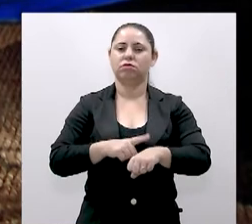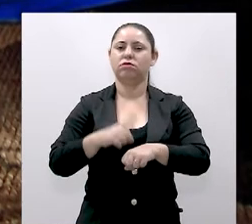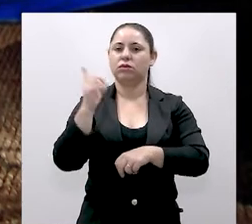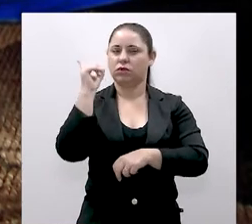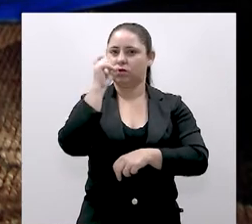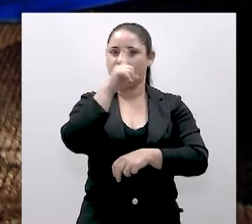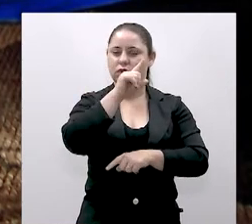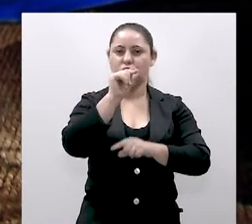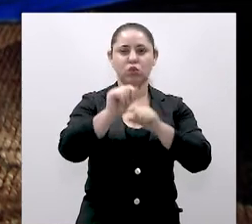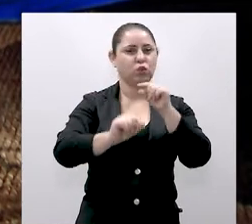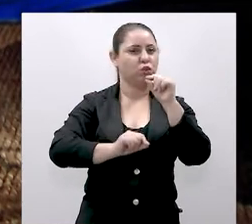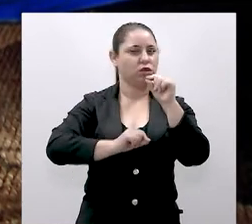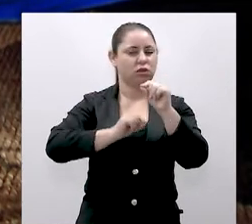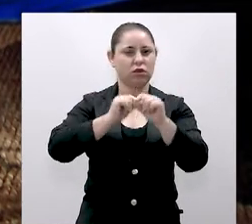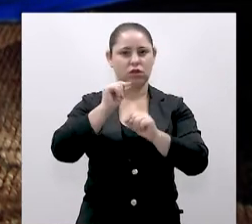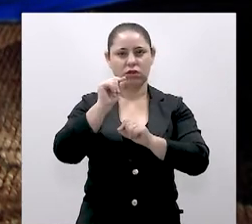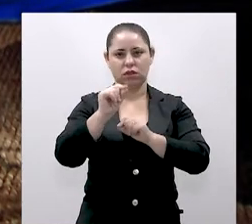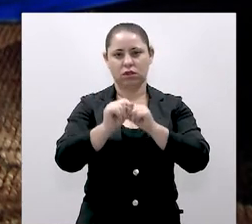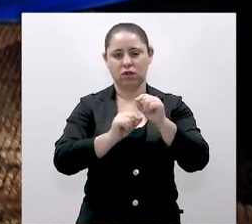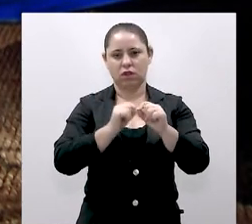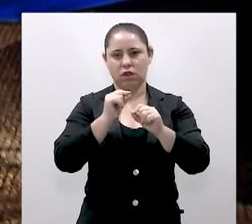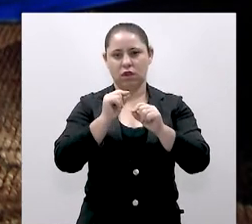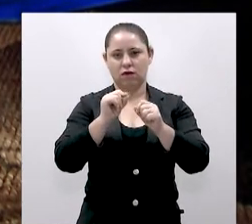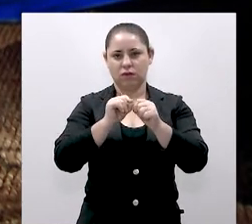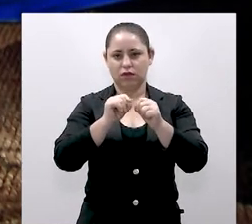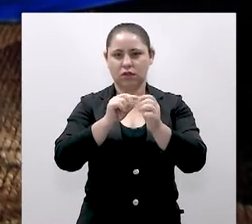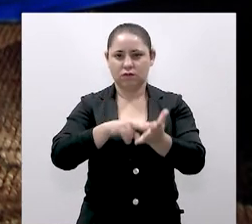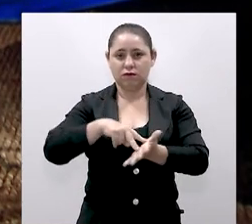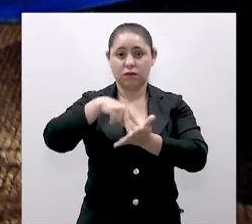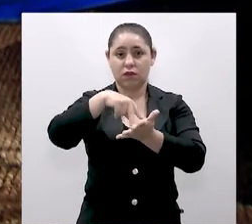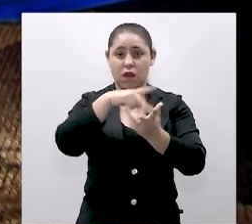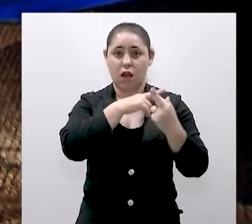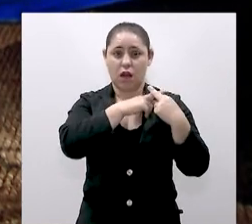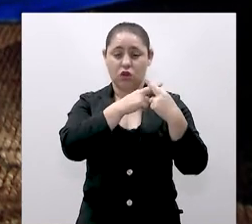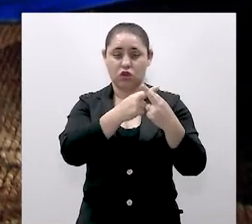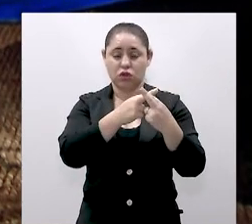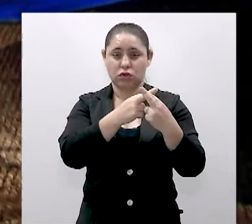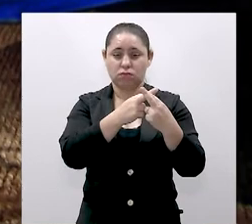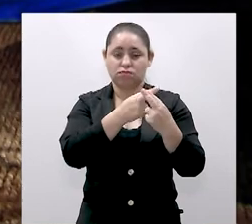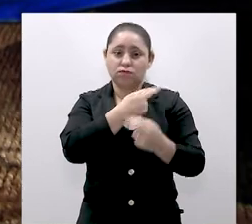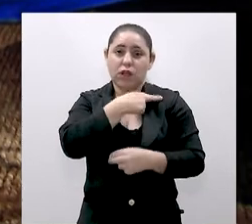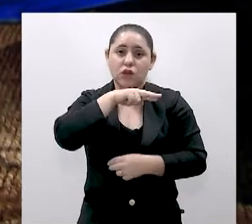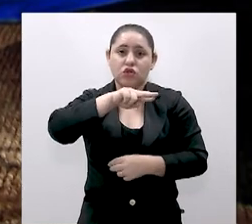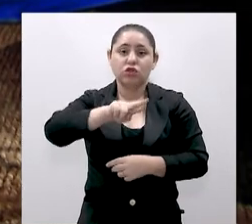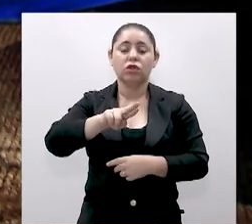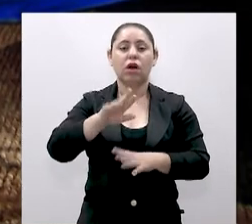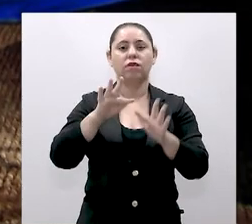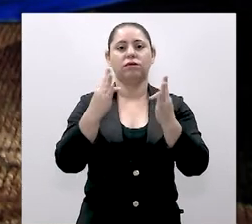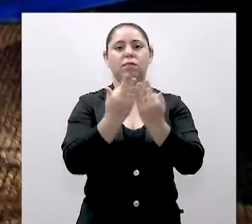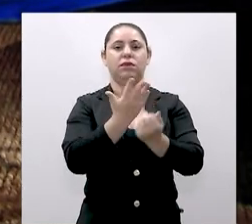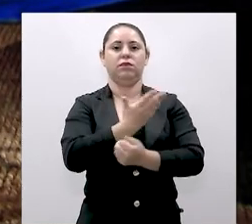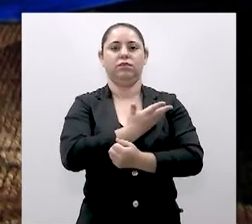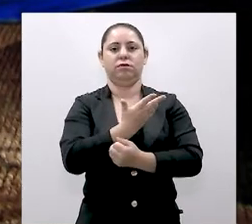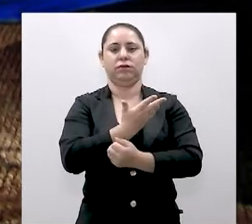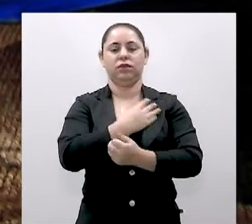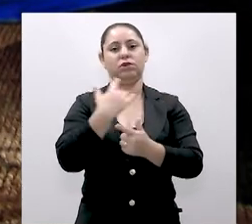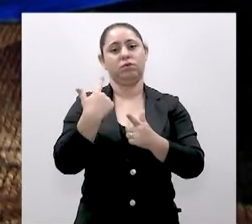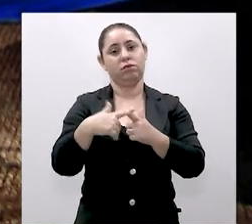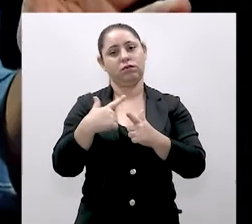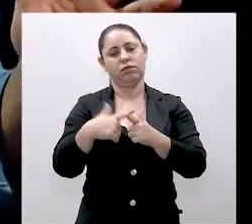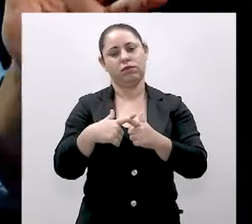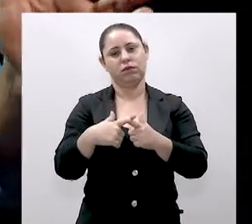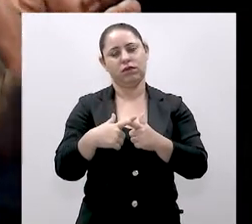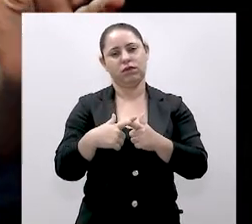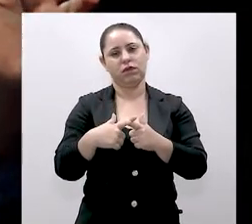momentos difíceis e o q e o que me segurou foi a religião EA família e os amigos é